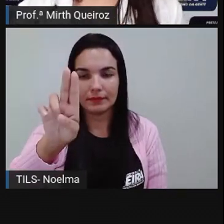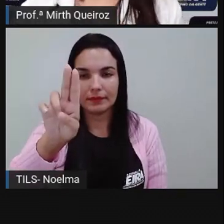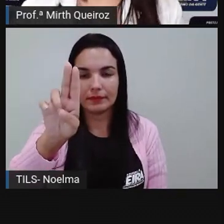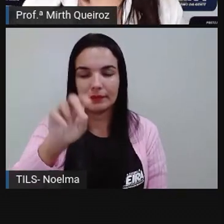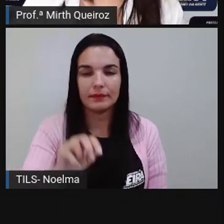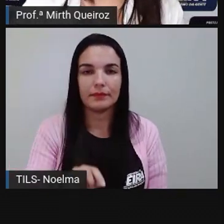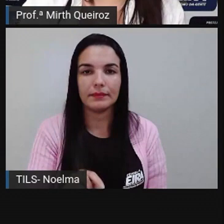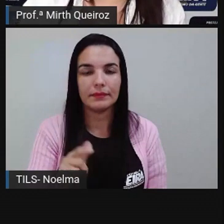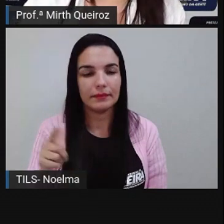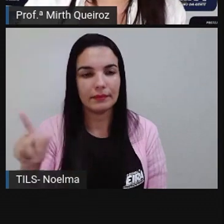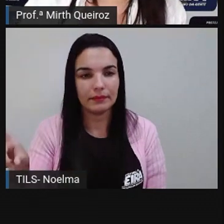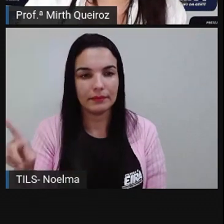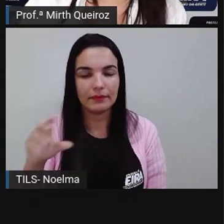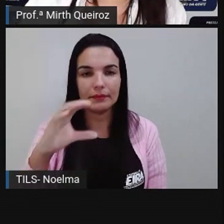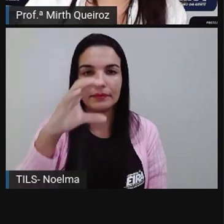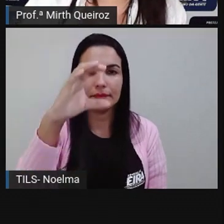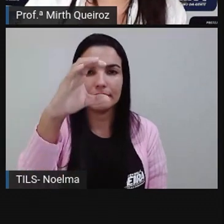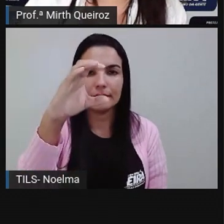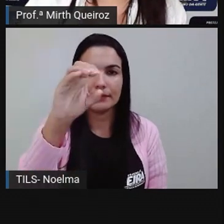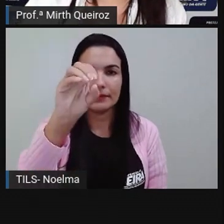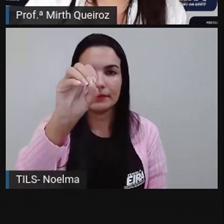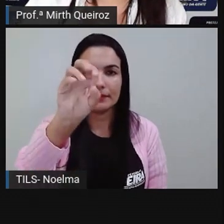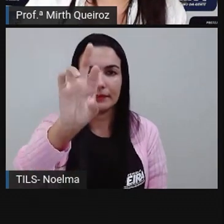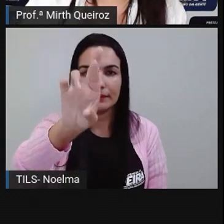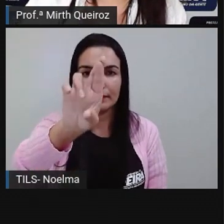Primeira, segunda ou terceira conjugação?